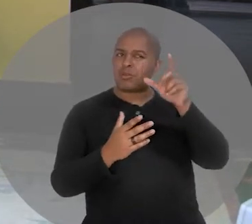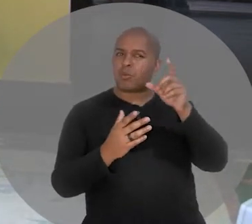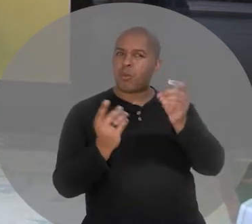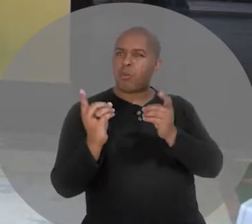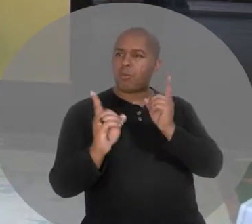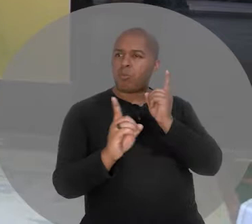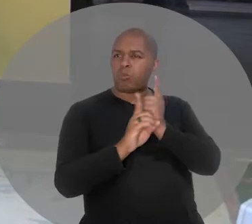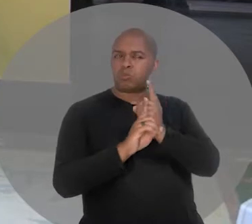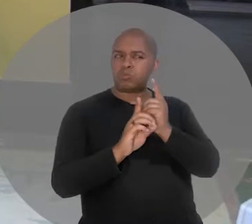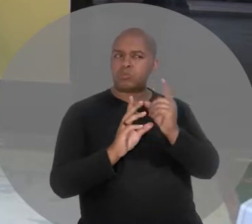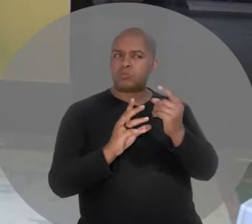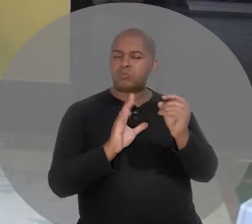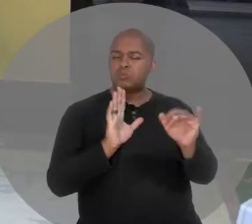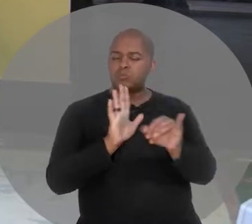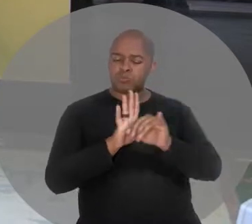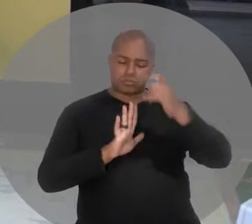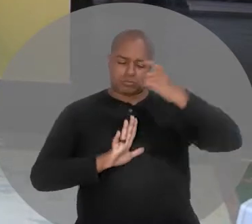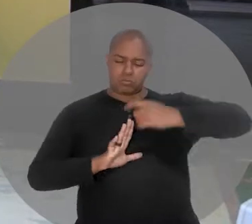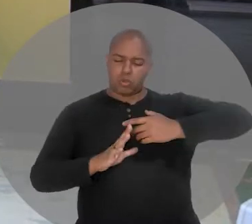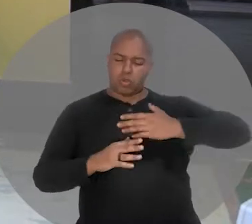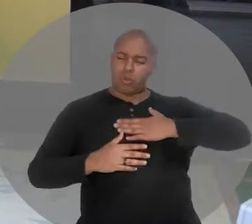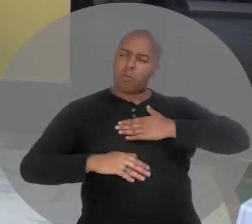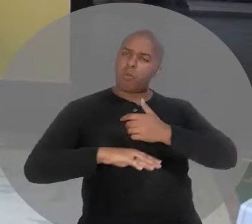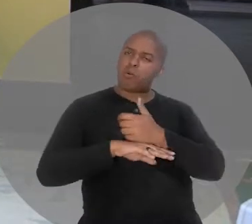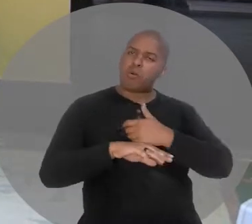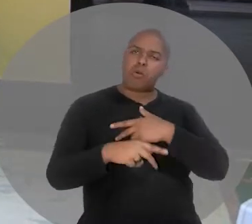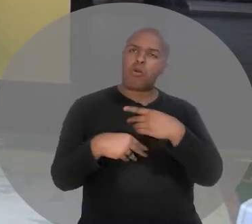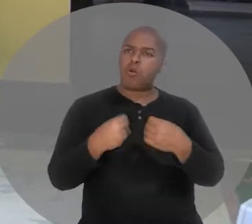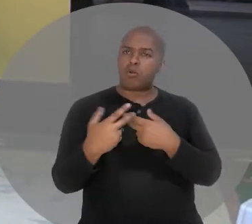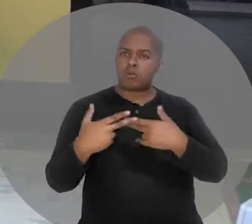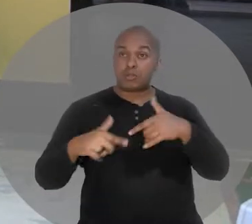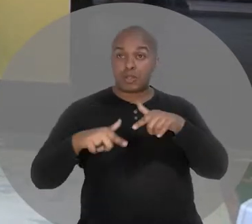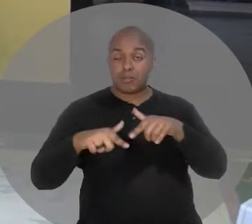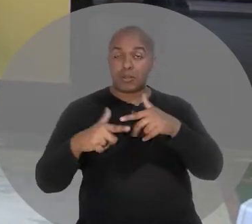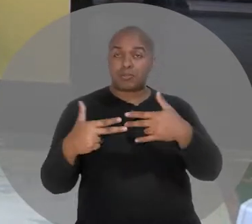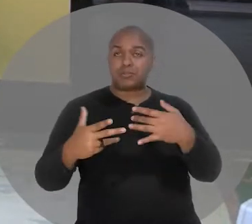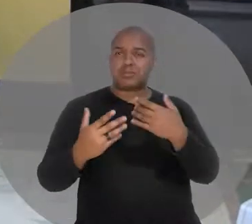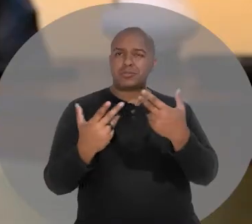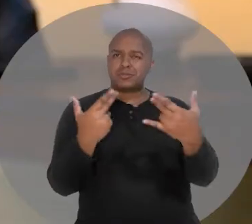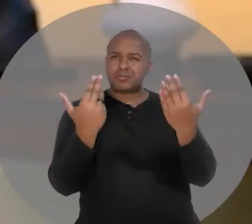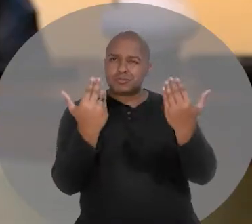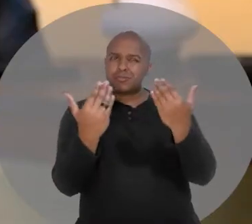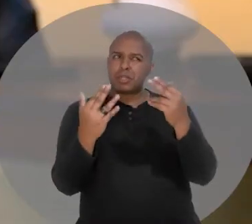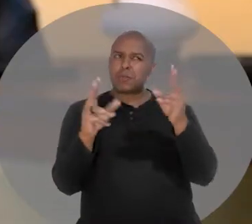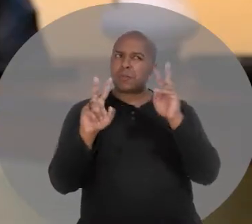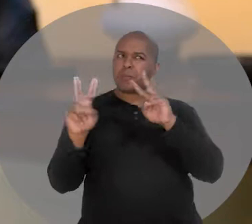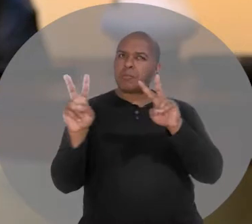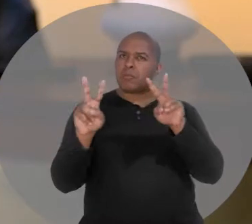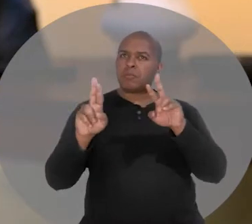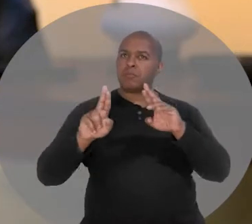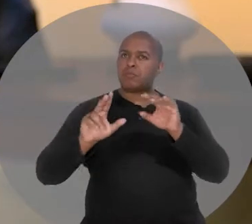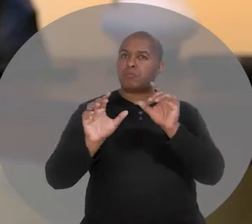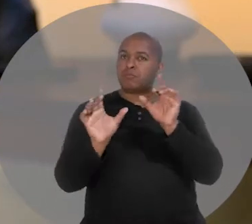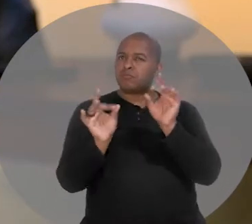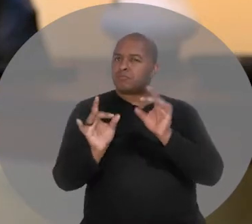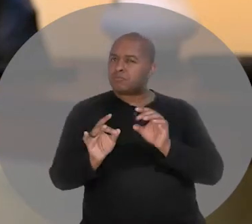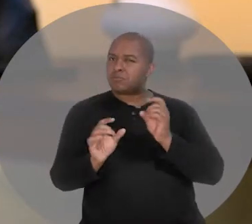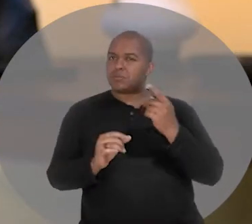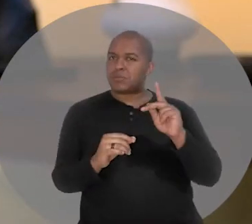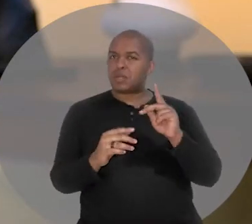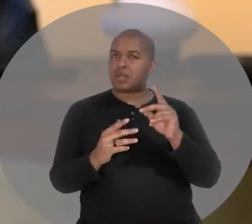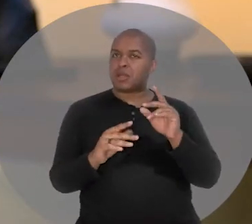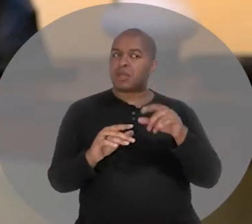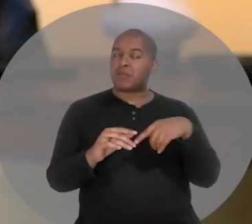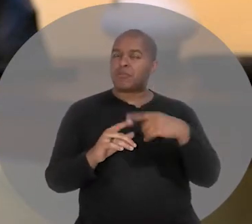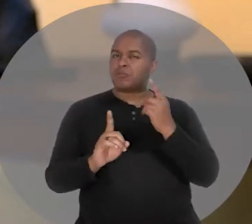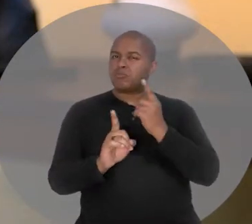tanto identificação pessoal quanto de identificação profissional, os temas que a gente trabalhava eram semelhantes, uma perspectiva muito peculiar que ela tinha,